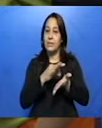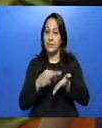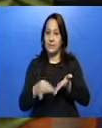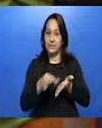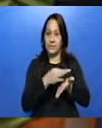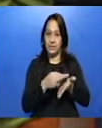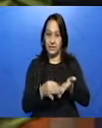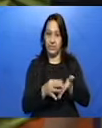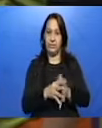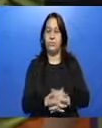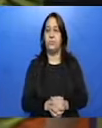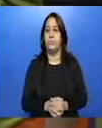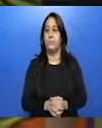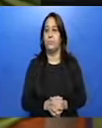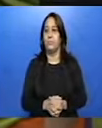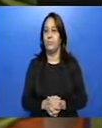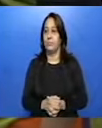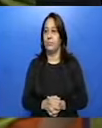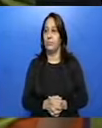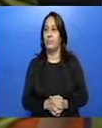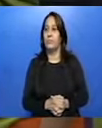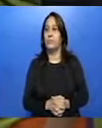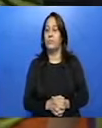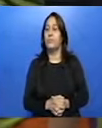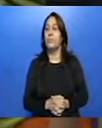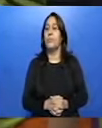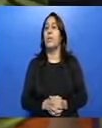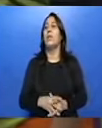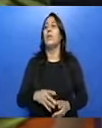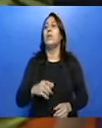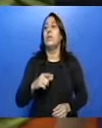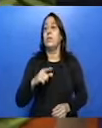comigo, que é muita coisa. Se